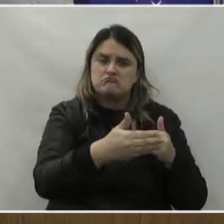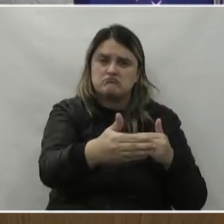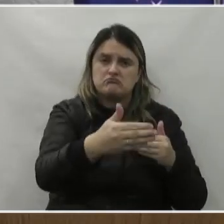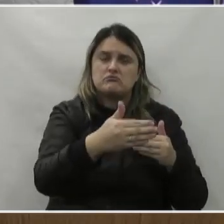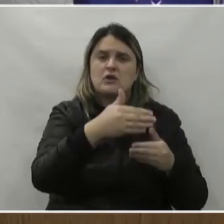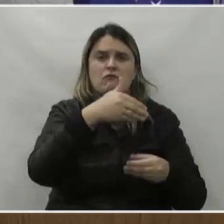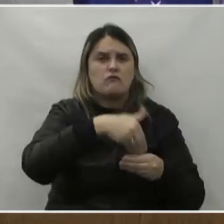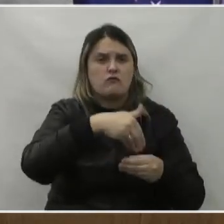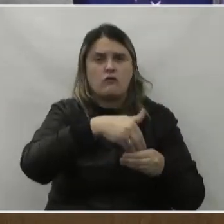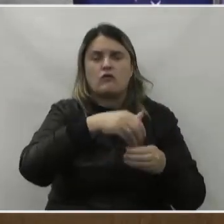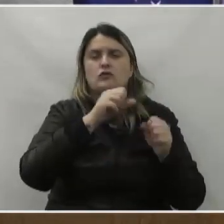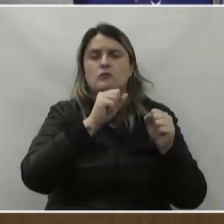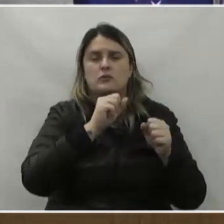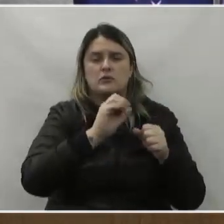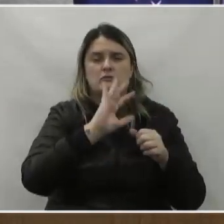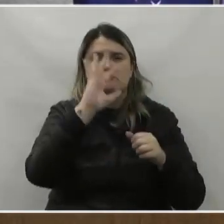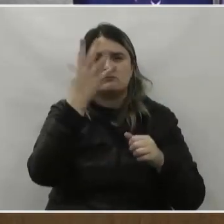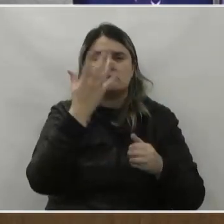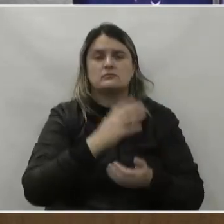os trâmites